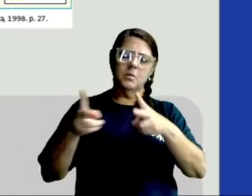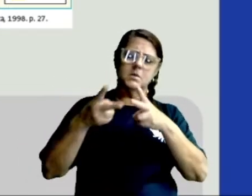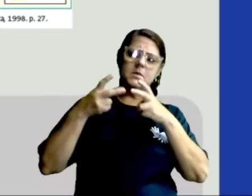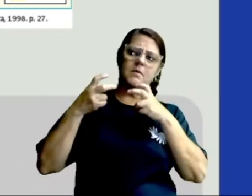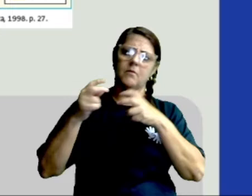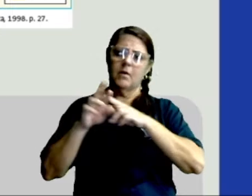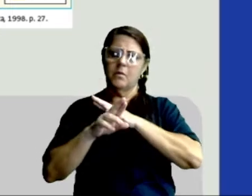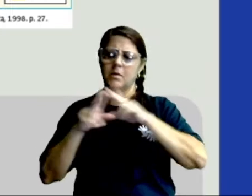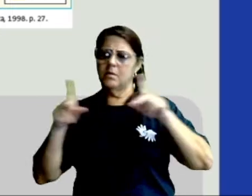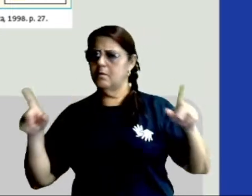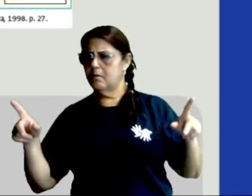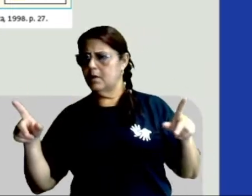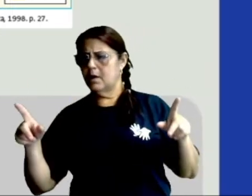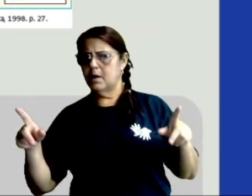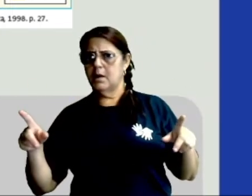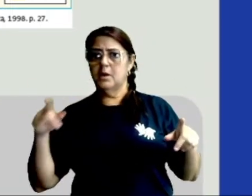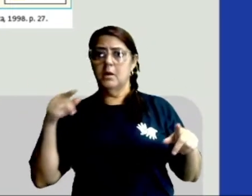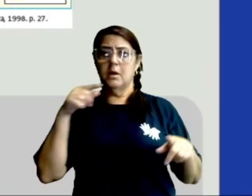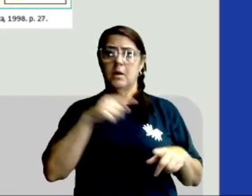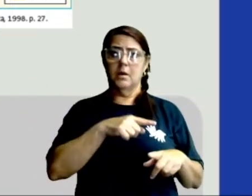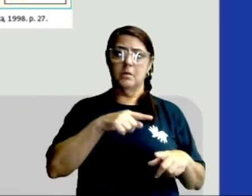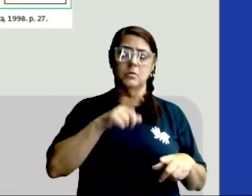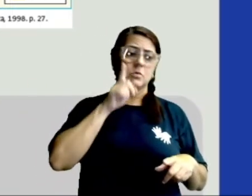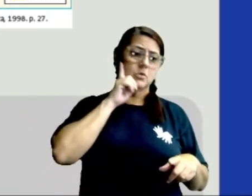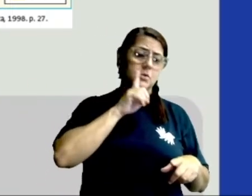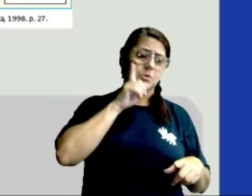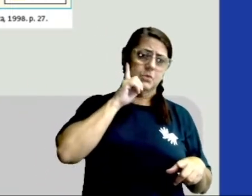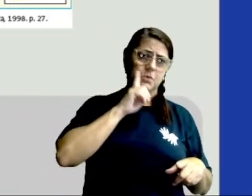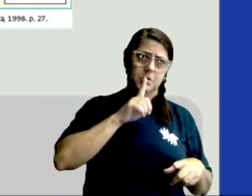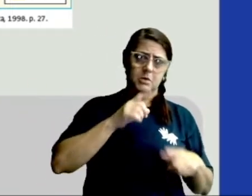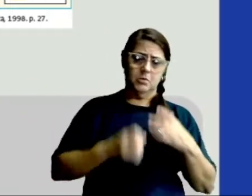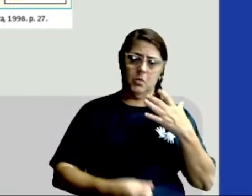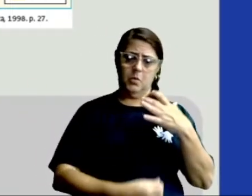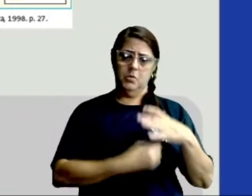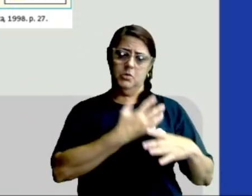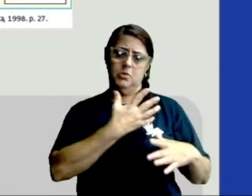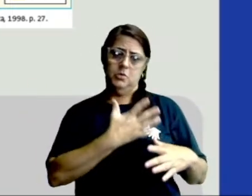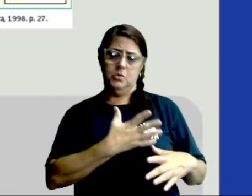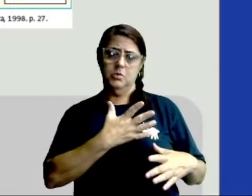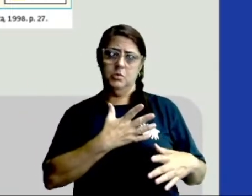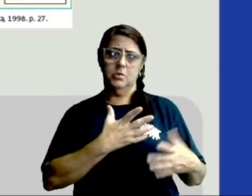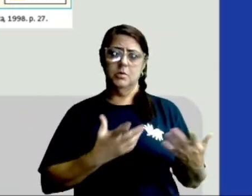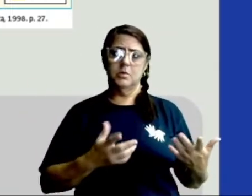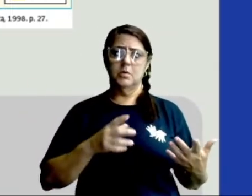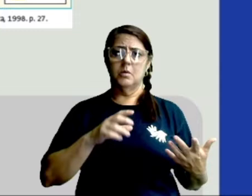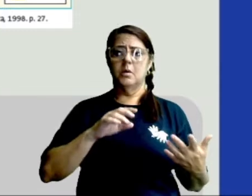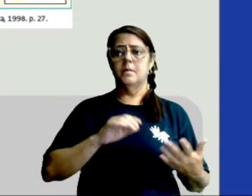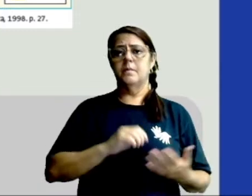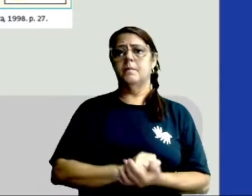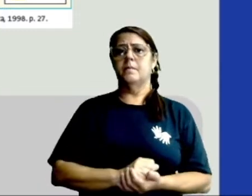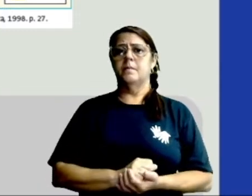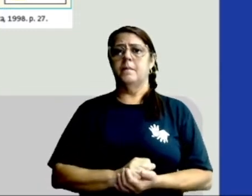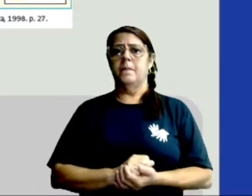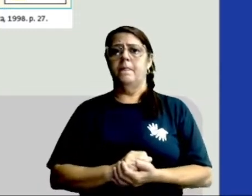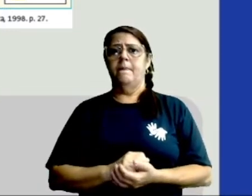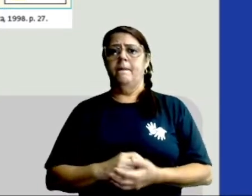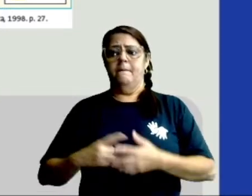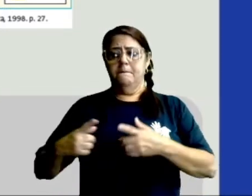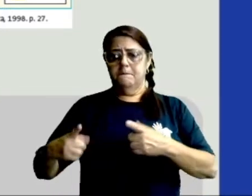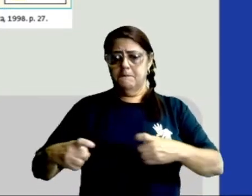observar algumas diferenças. Uma está lá no Reino Unido, né? Com o surgimento ali da Irlanda, que depois de muito brigar com o